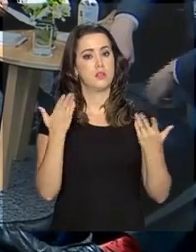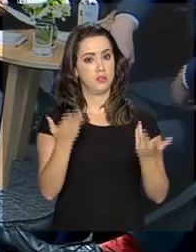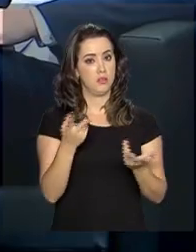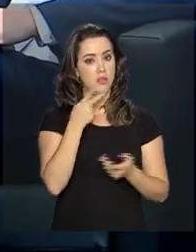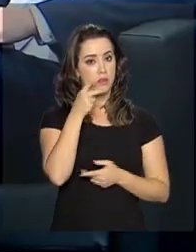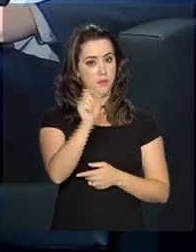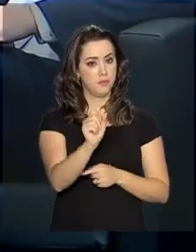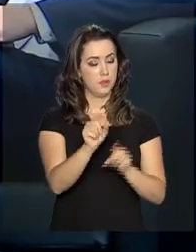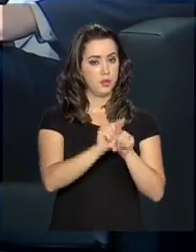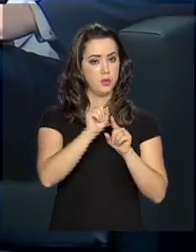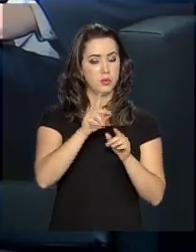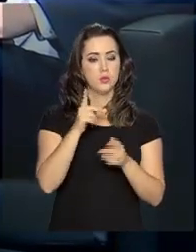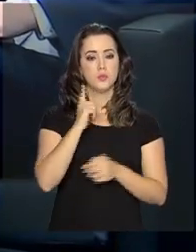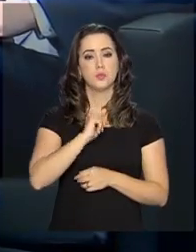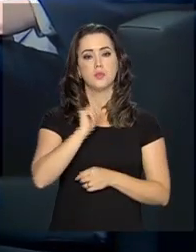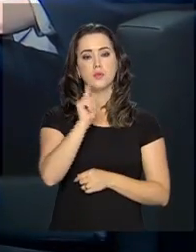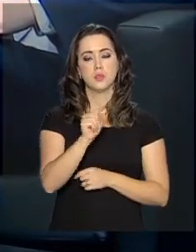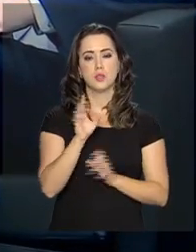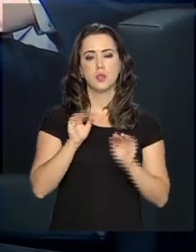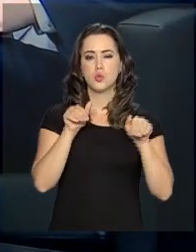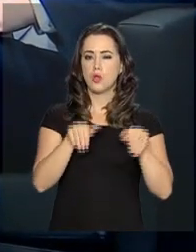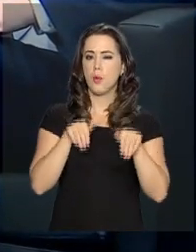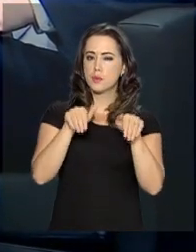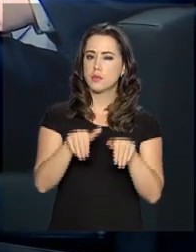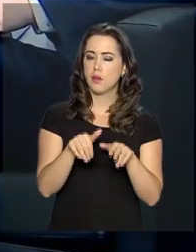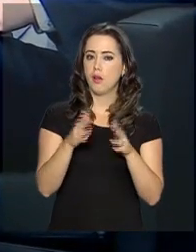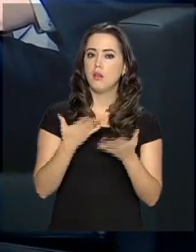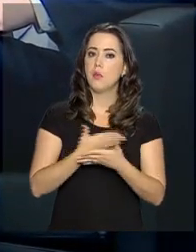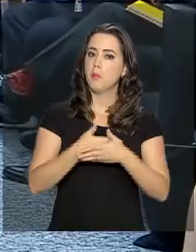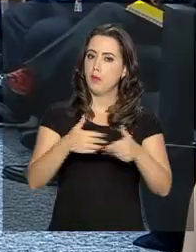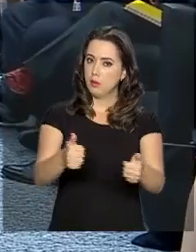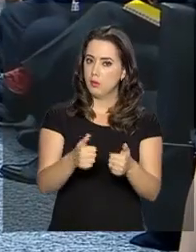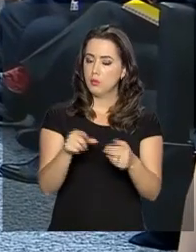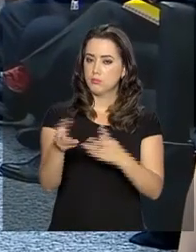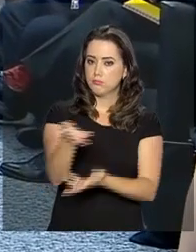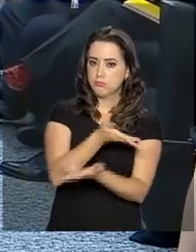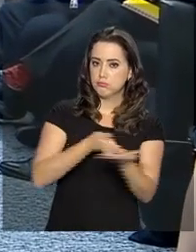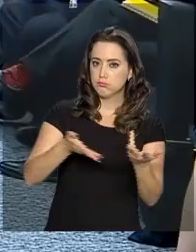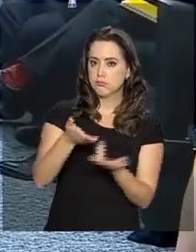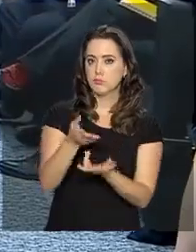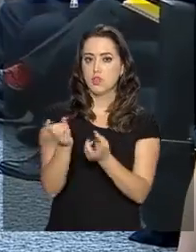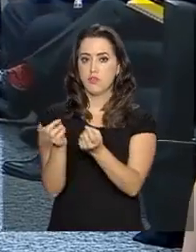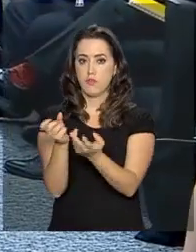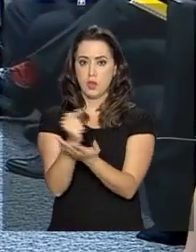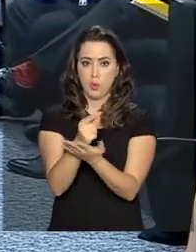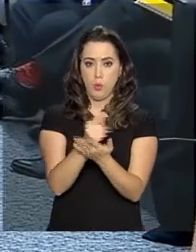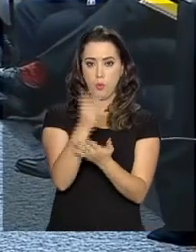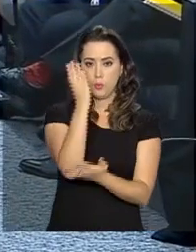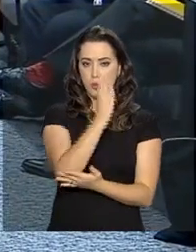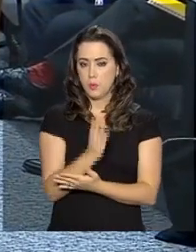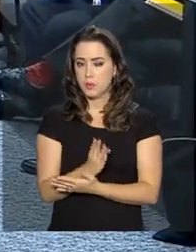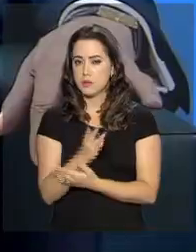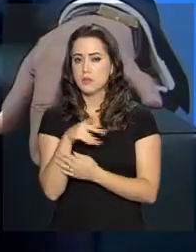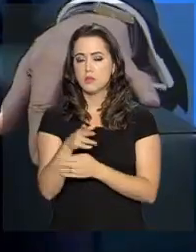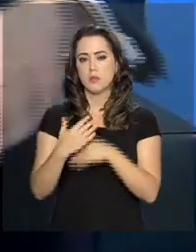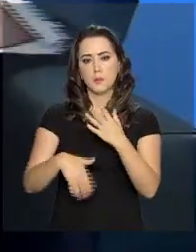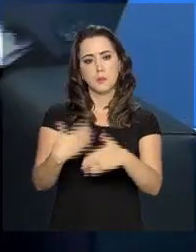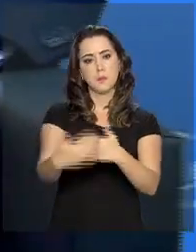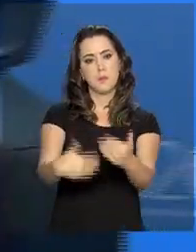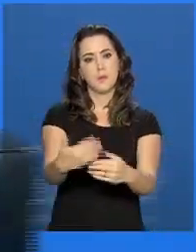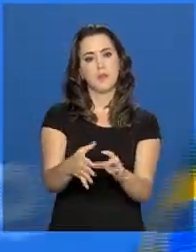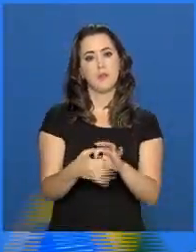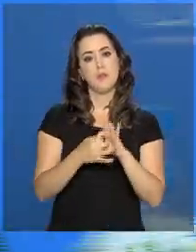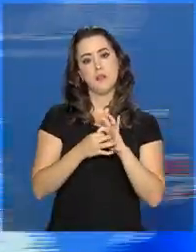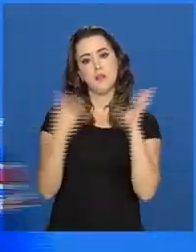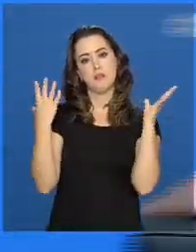e tratou sobre o interesse dos australianos em intensificar as relações comerciais com o Brasil e em avançar